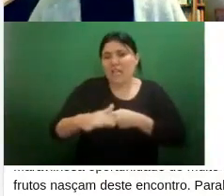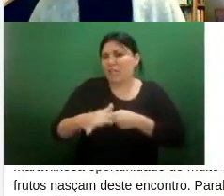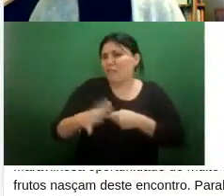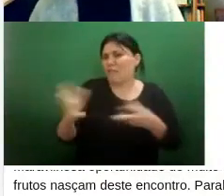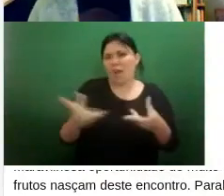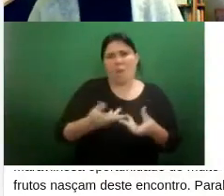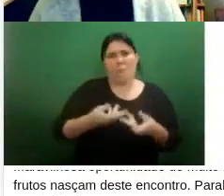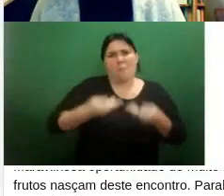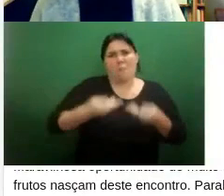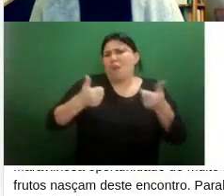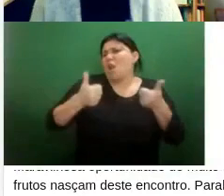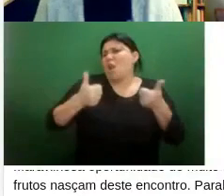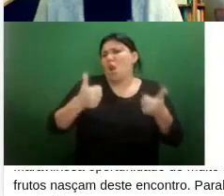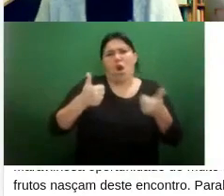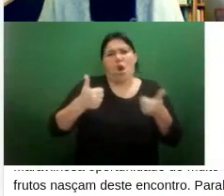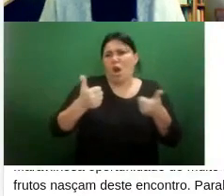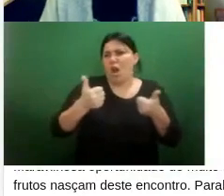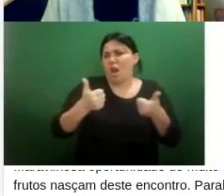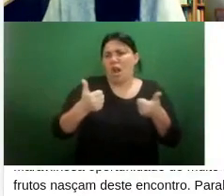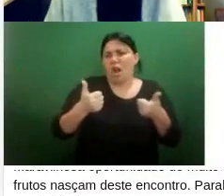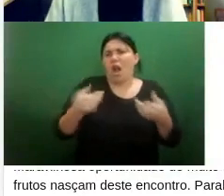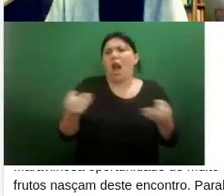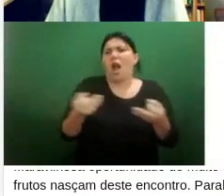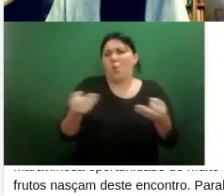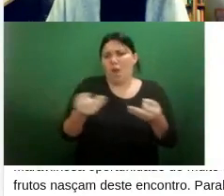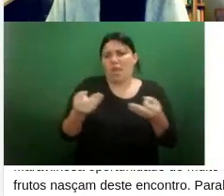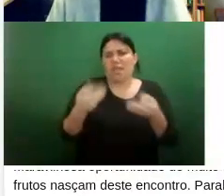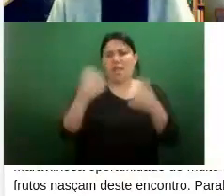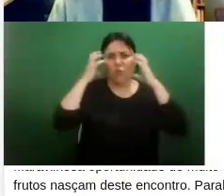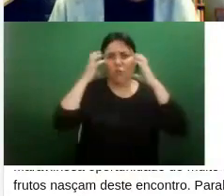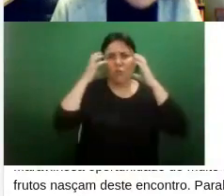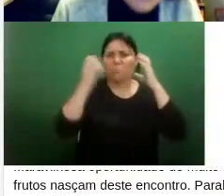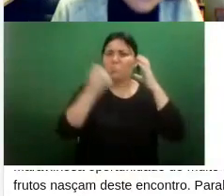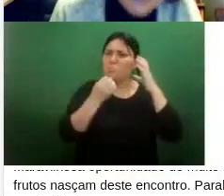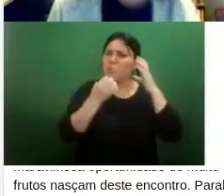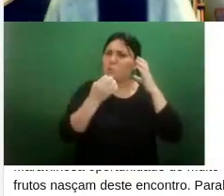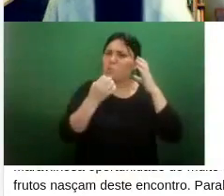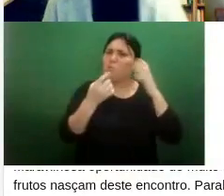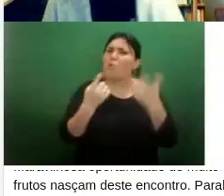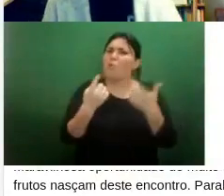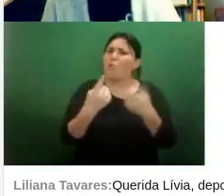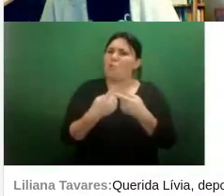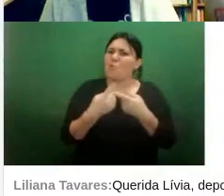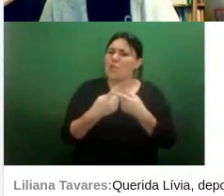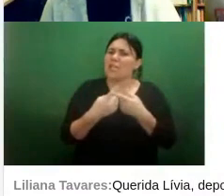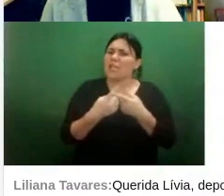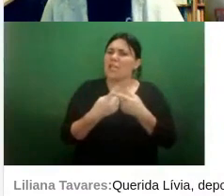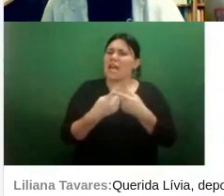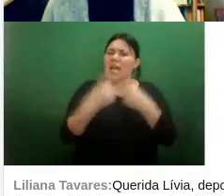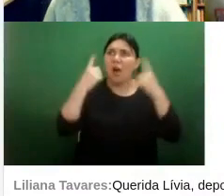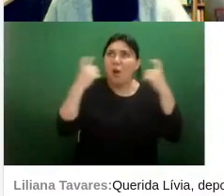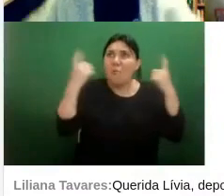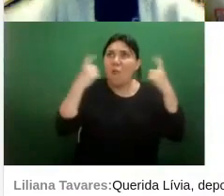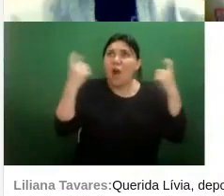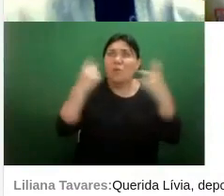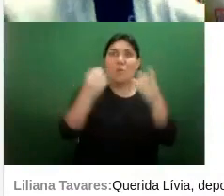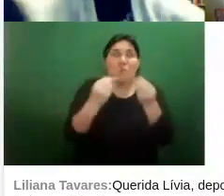excepcional, não deu conta muito bem dessa grande massa sonora, Mimi,